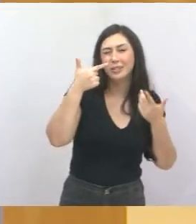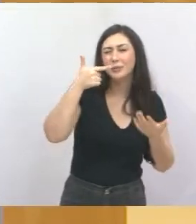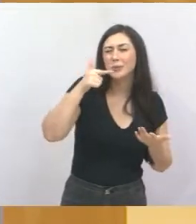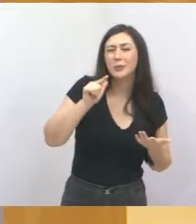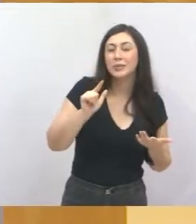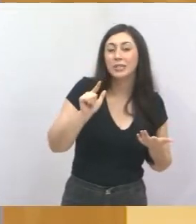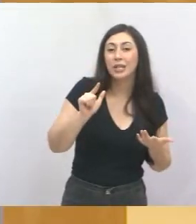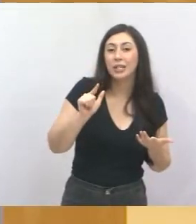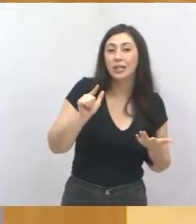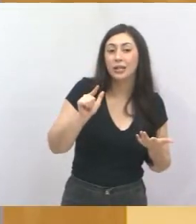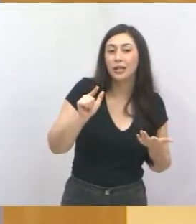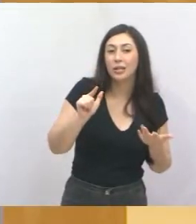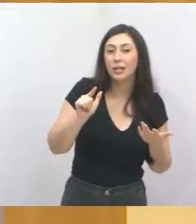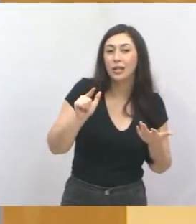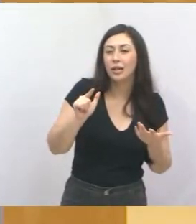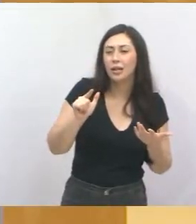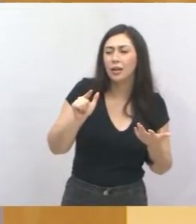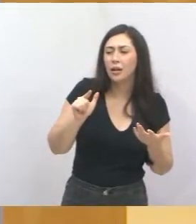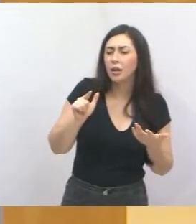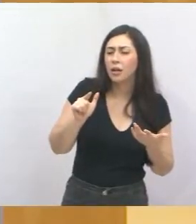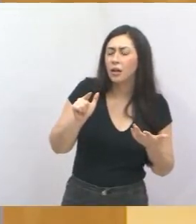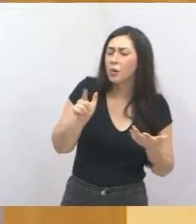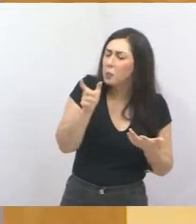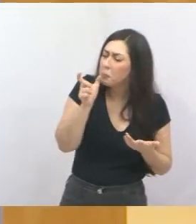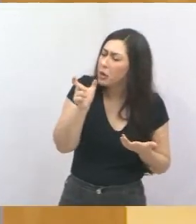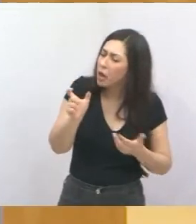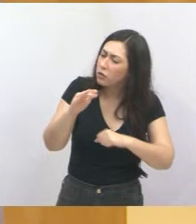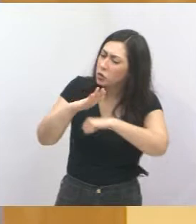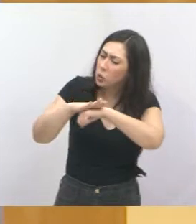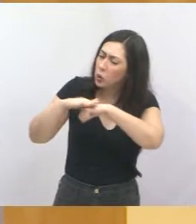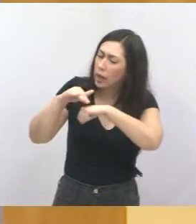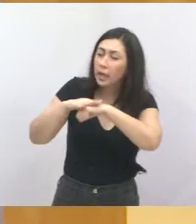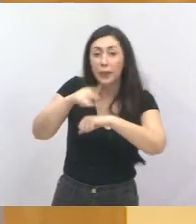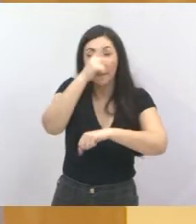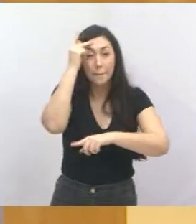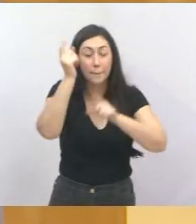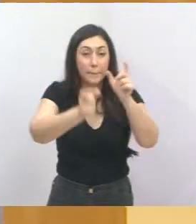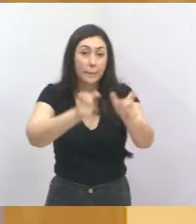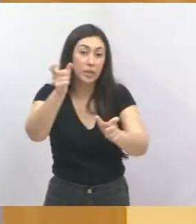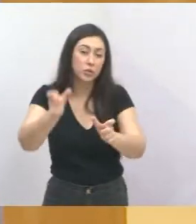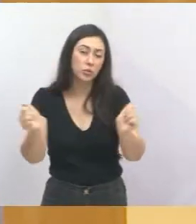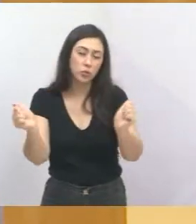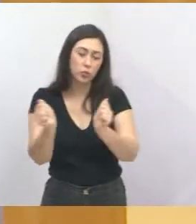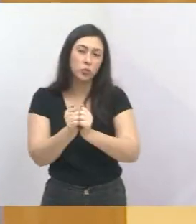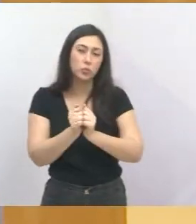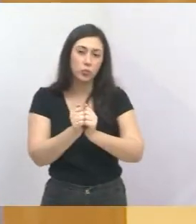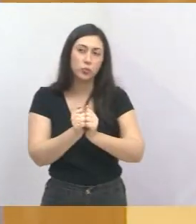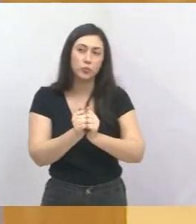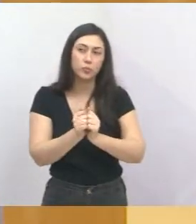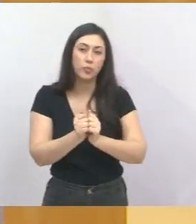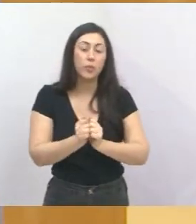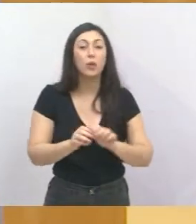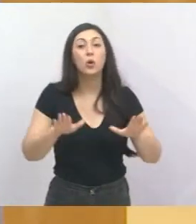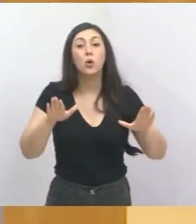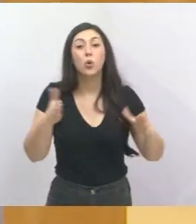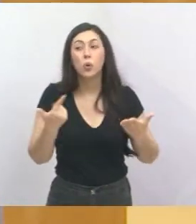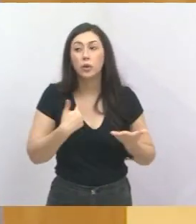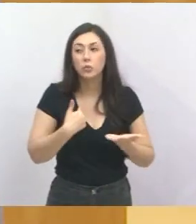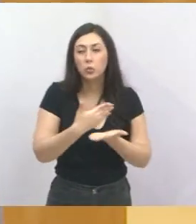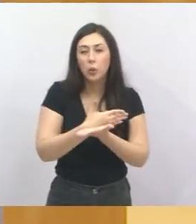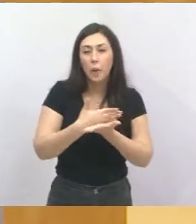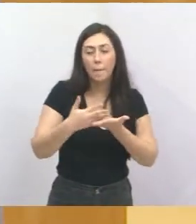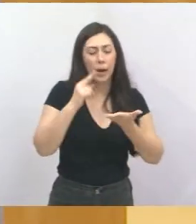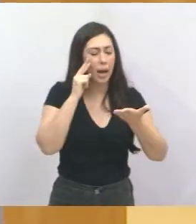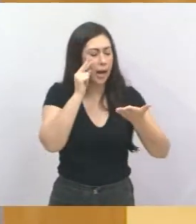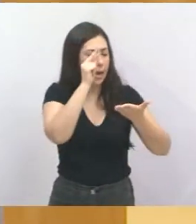consegue direcionar uma palavra de afeto para as pessoas que vivem ao nosso redor. E quando eu comecei a ler a